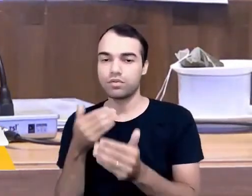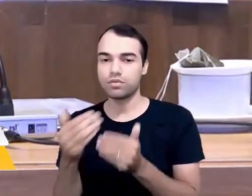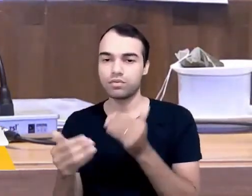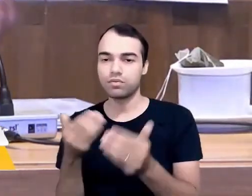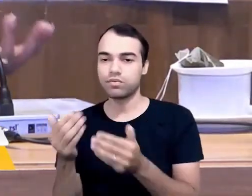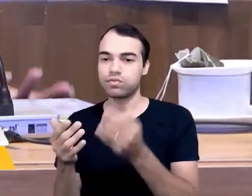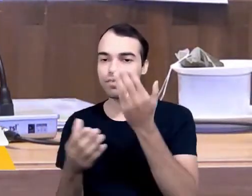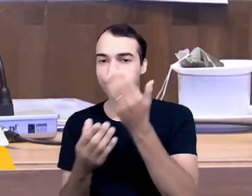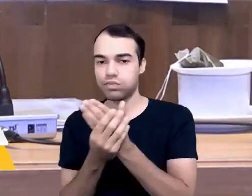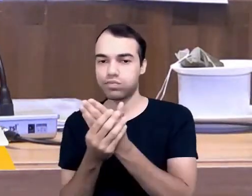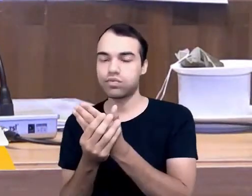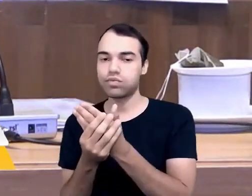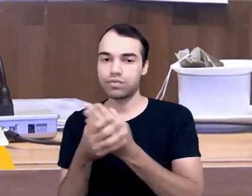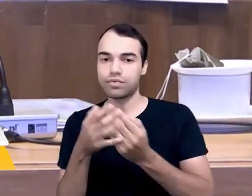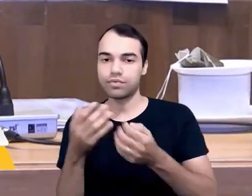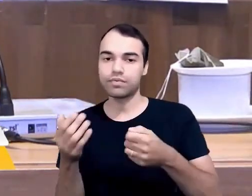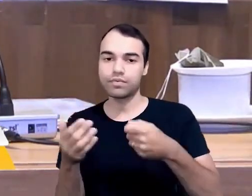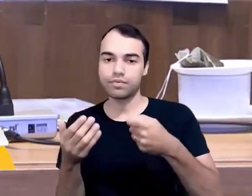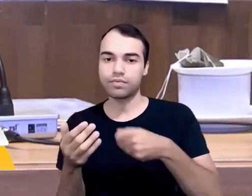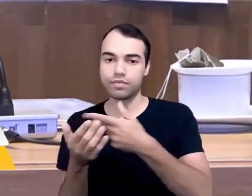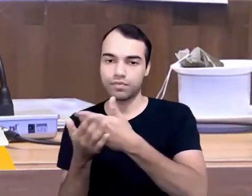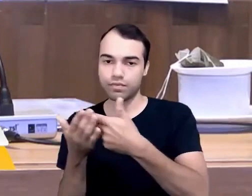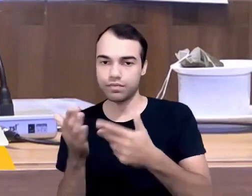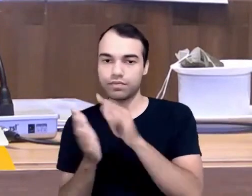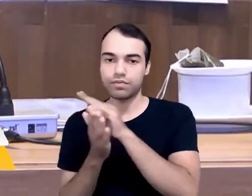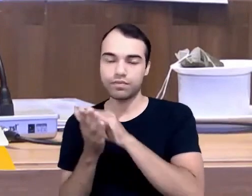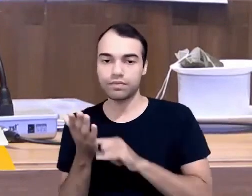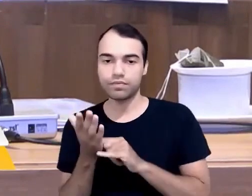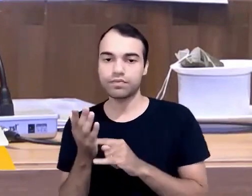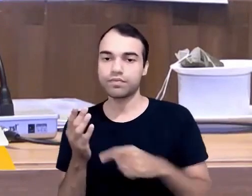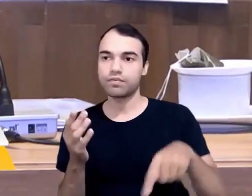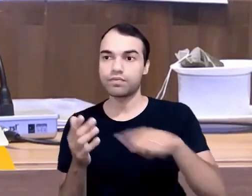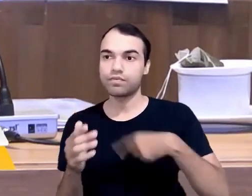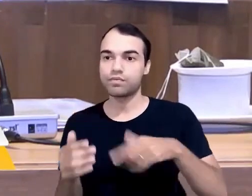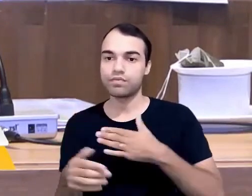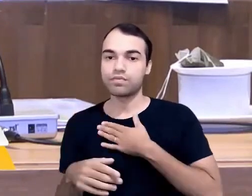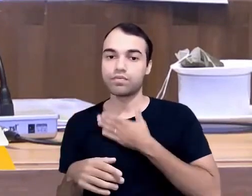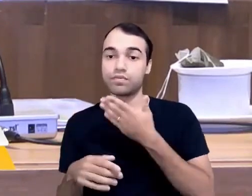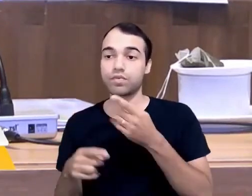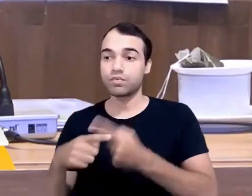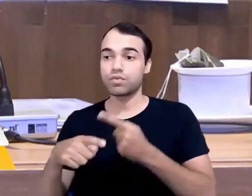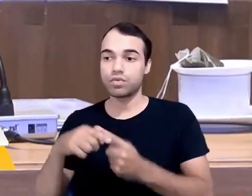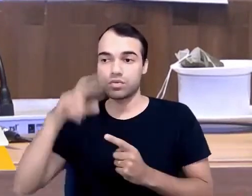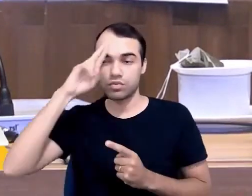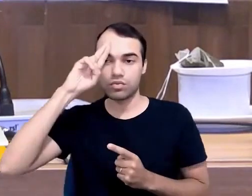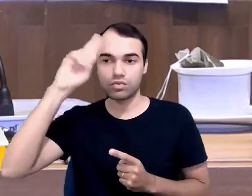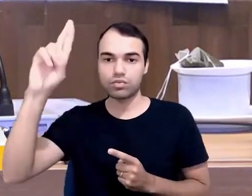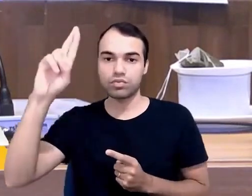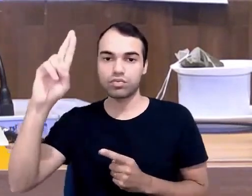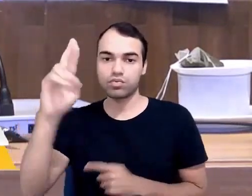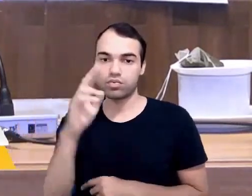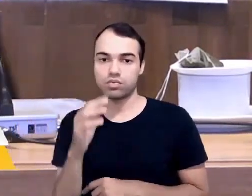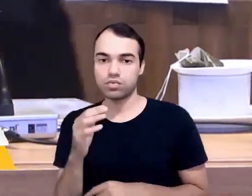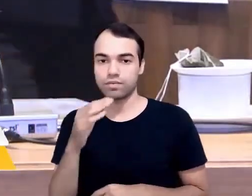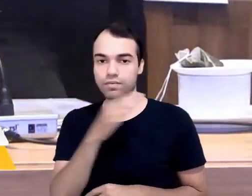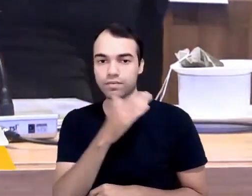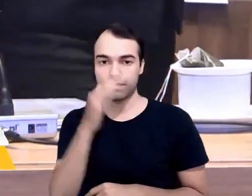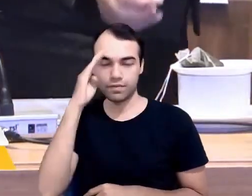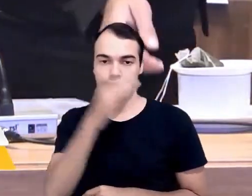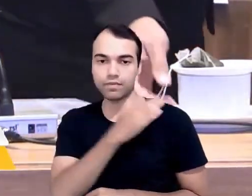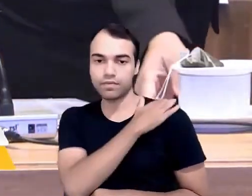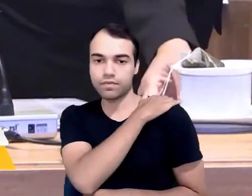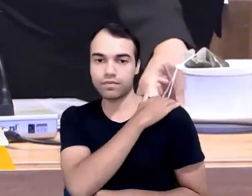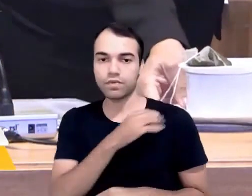gente meio que era surpreendido, porque o comando do Militar do Planalto ele informava que as operações que